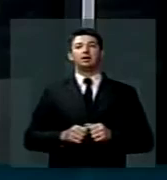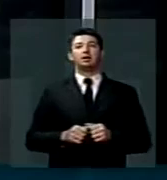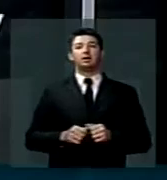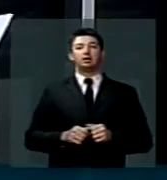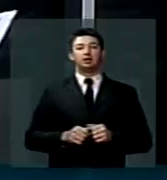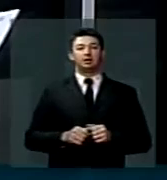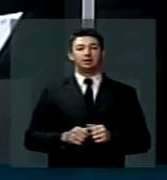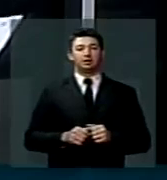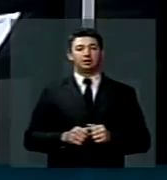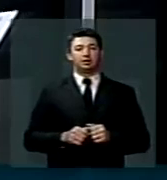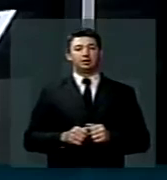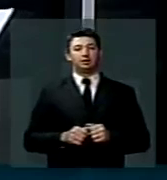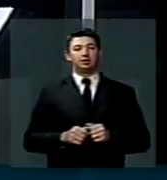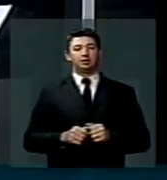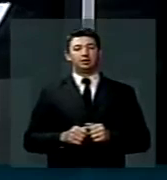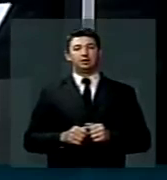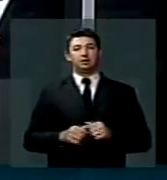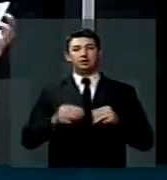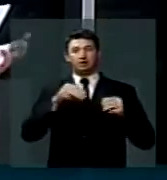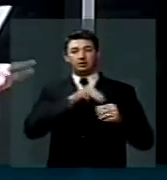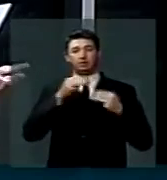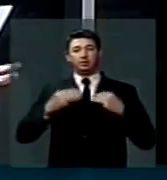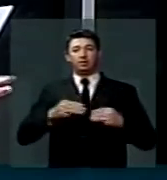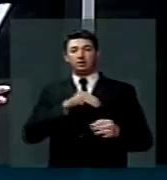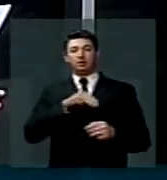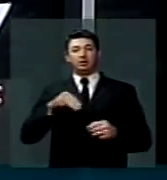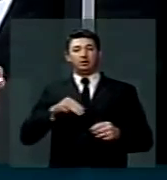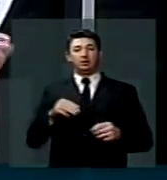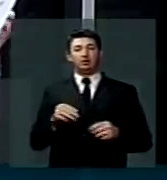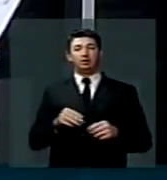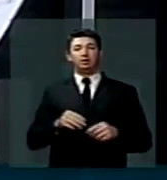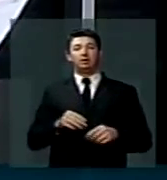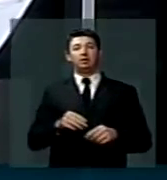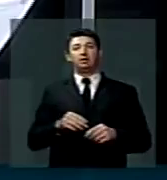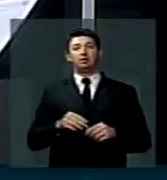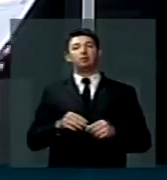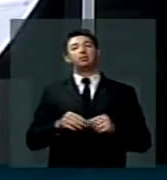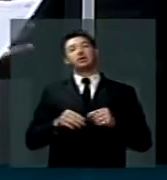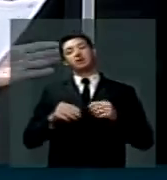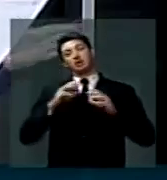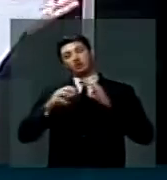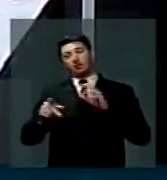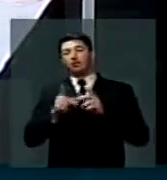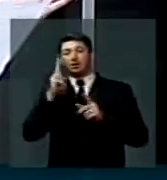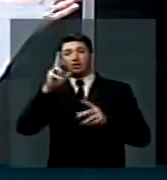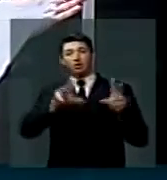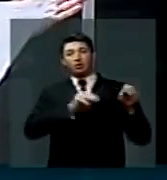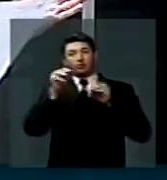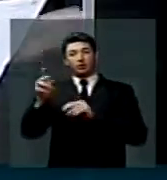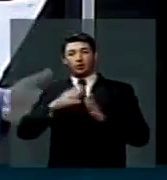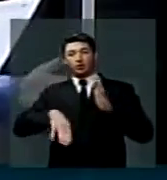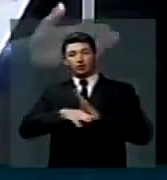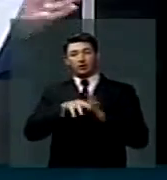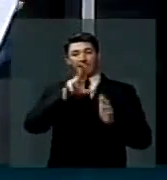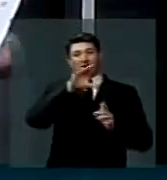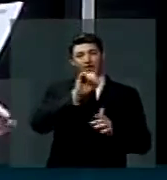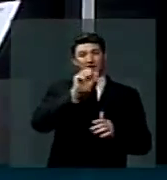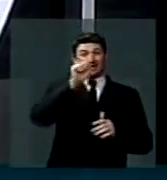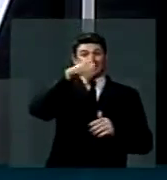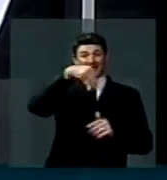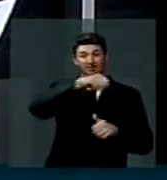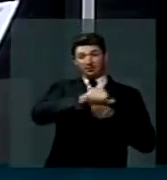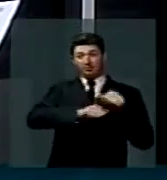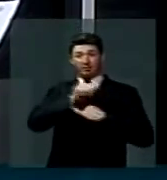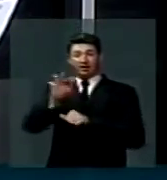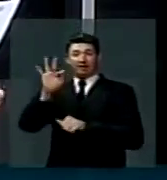pelo ministro das Comunicações, que foram feitos estudos técnicos que apontam a viabilidade da migração das emissoras de rádio AM para a